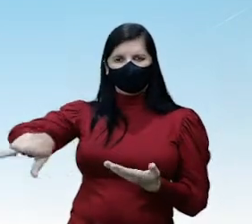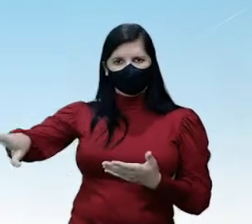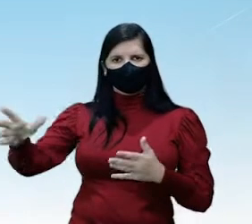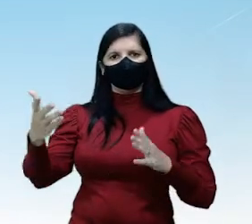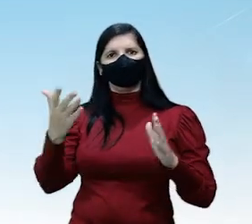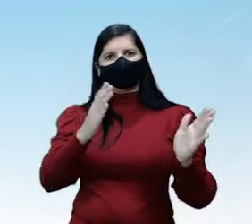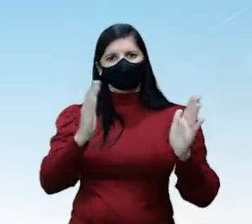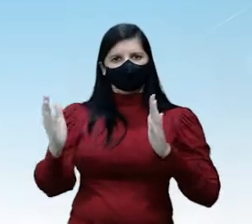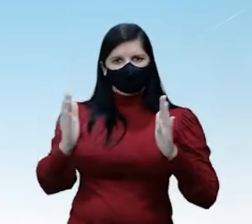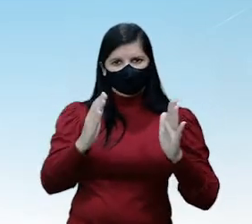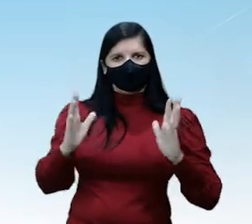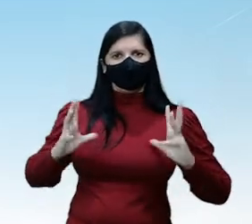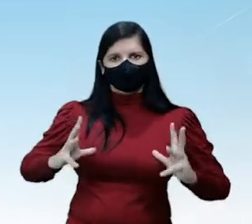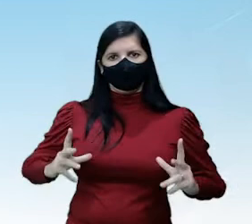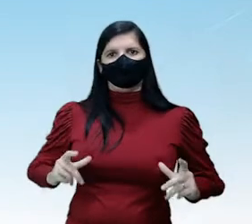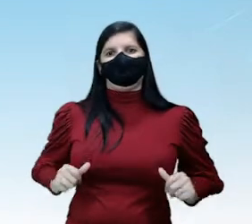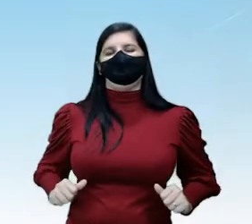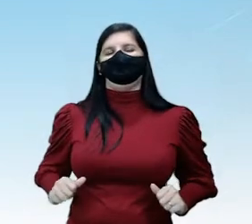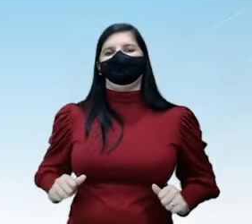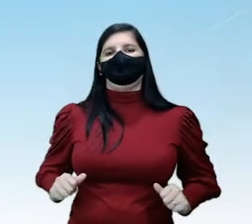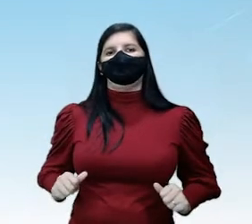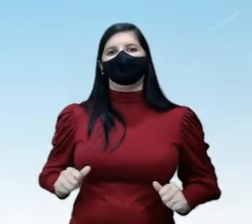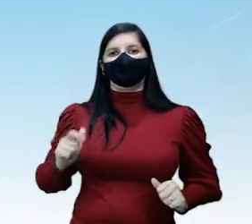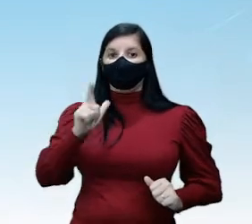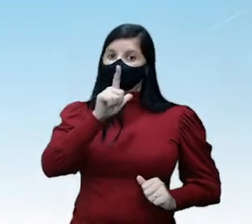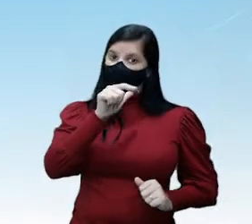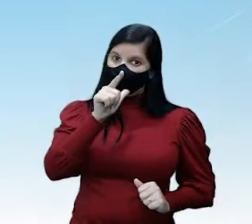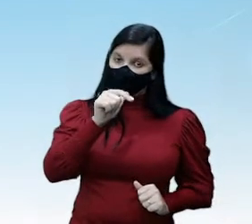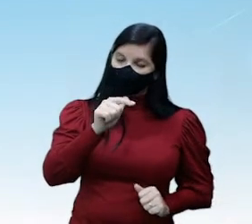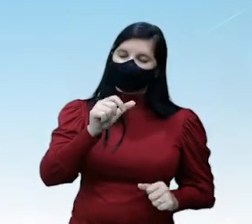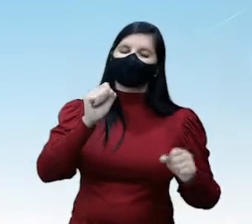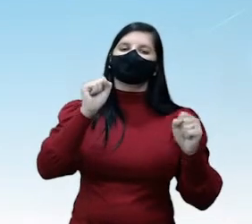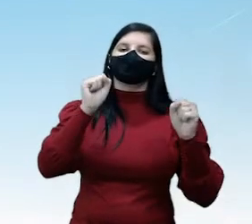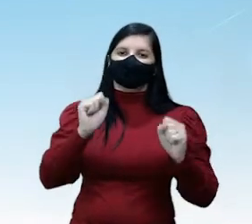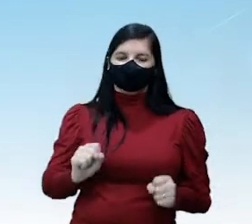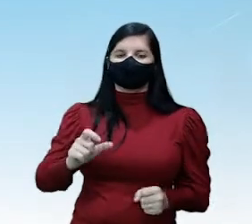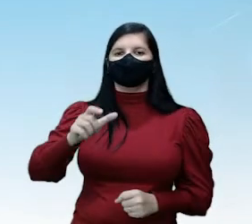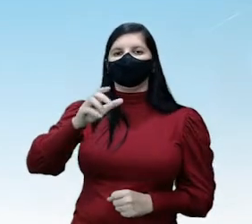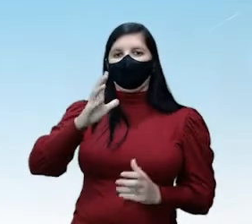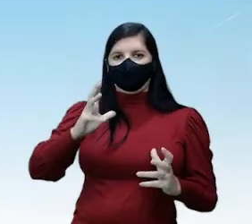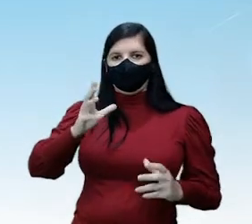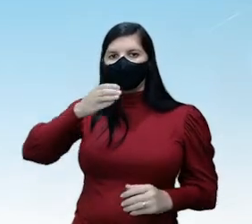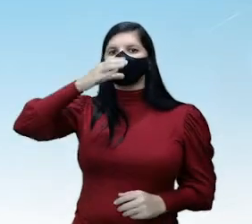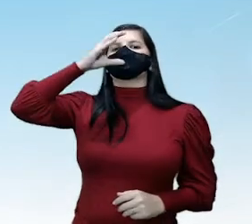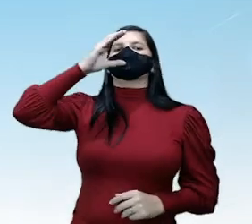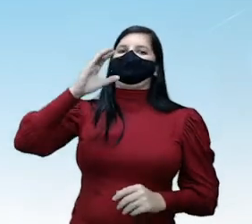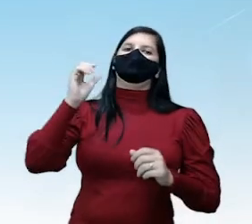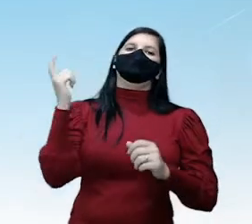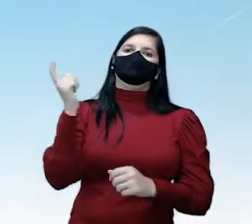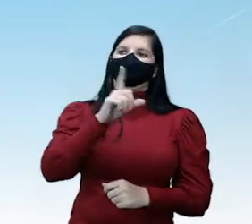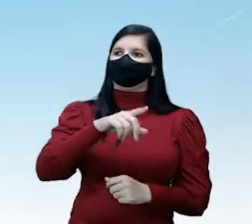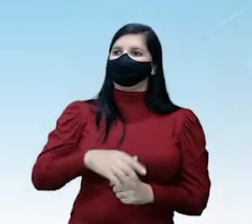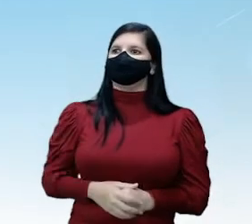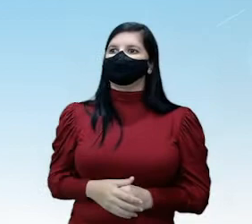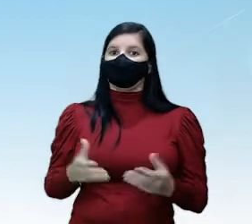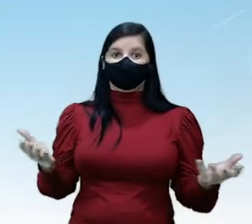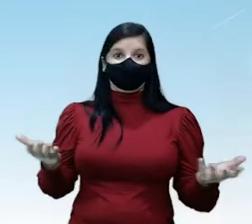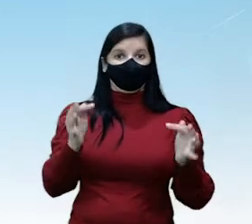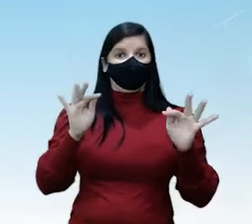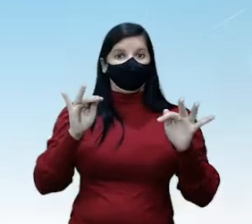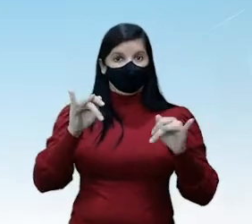etapas desse tratamento para que a água potável chegue até você. Bom,